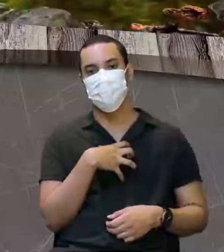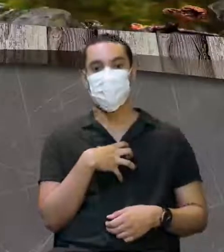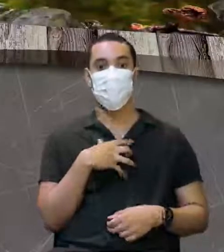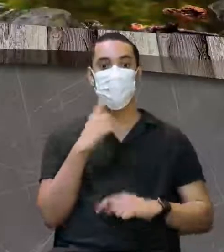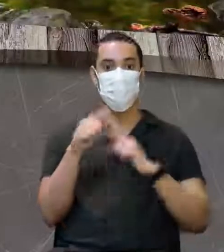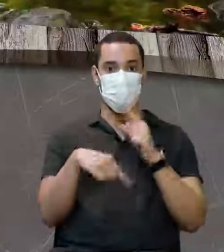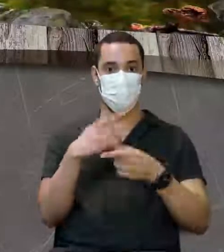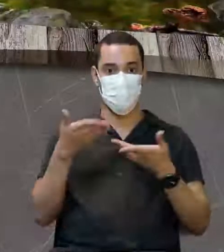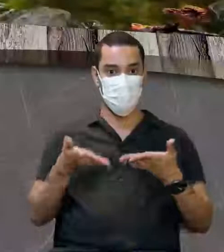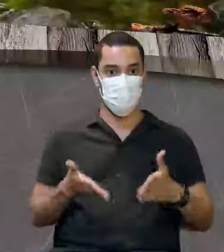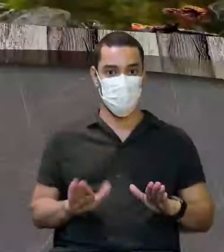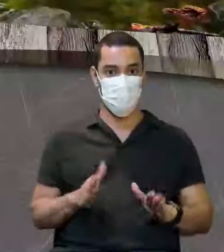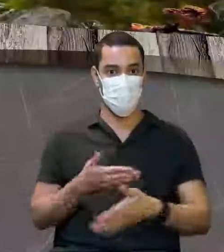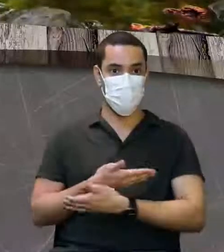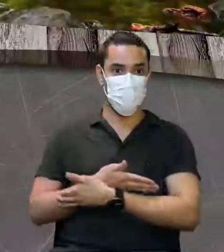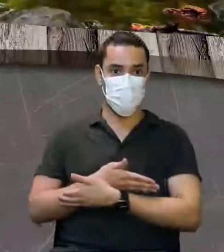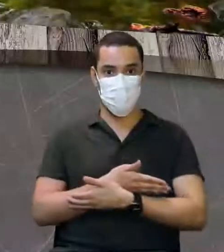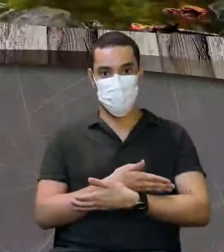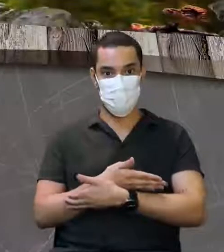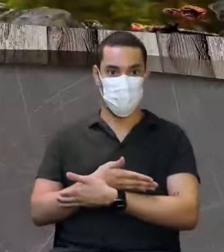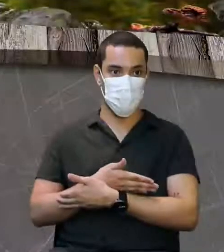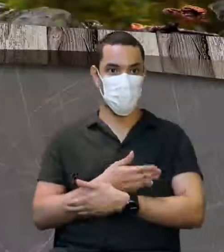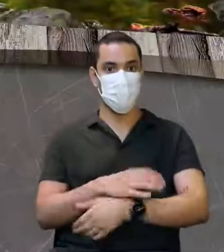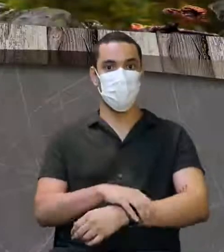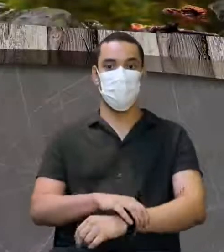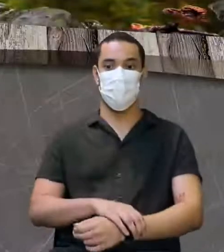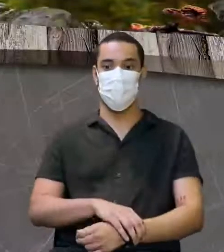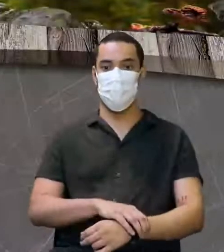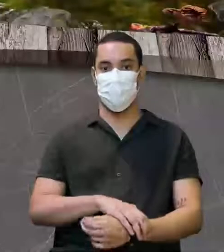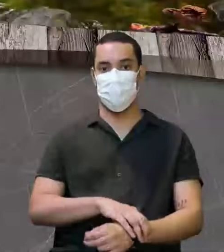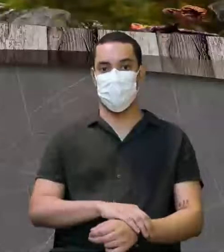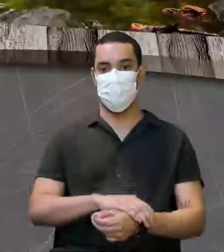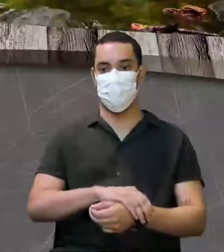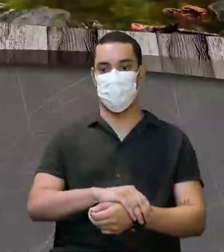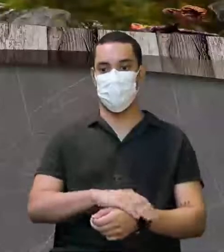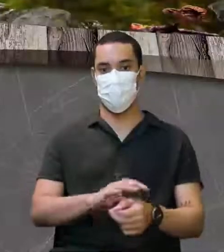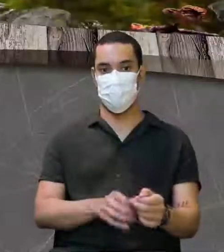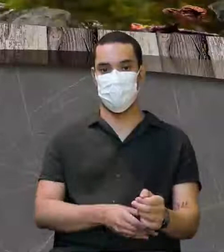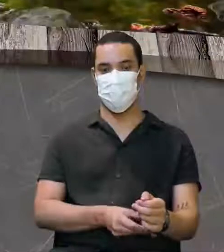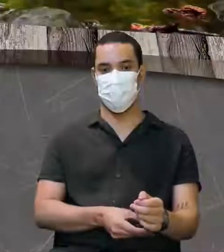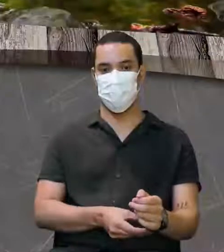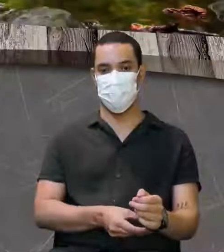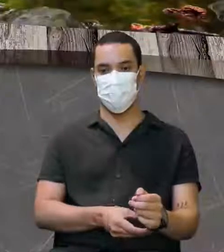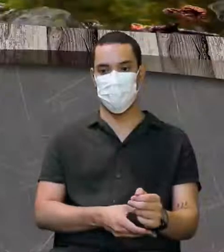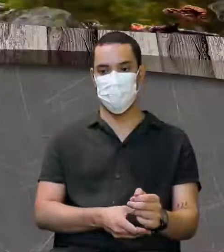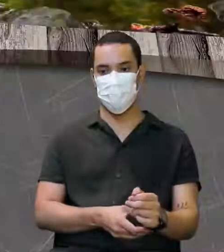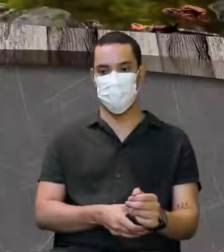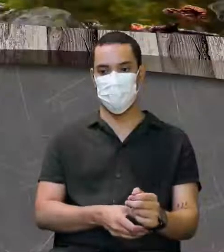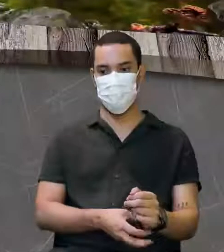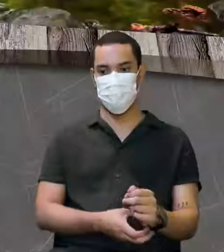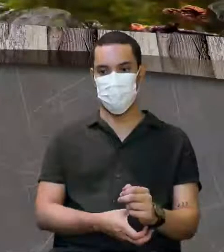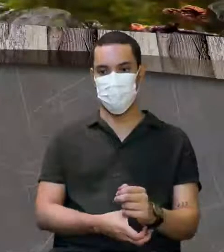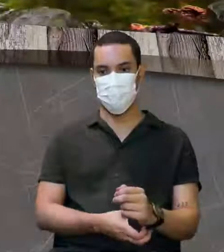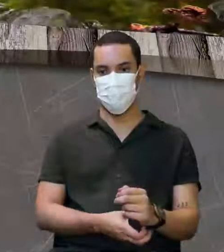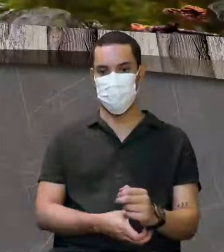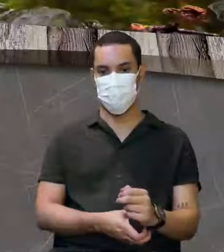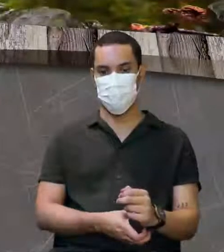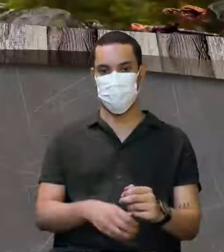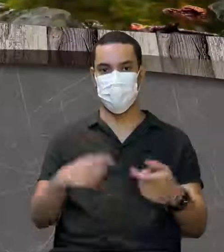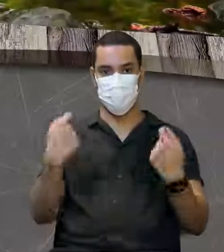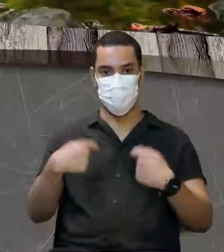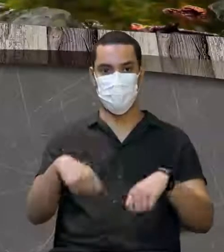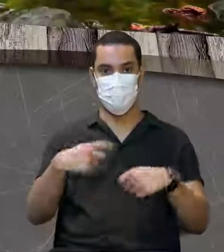nasciam, eles eram pequenininhos, então eles tinham que ter aquele cuidado com a cria deles. Então, um grupo maior poderia